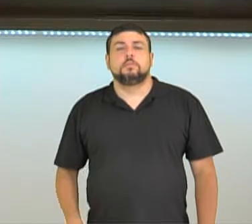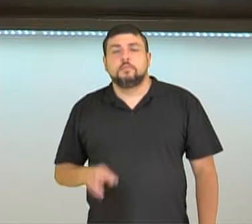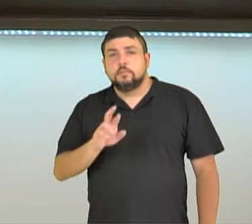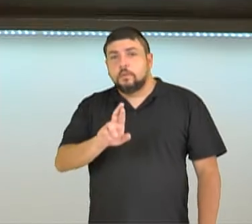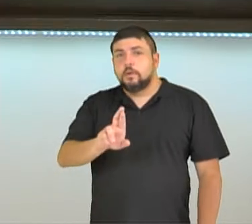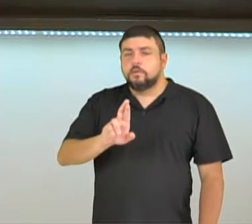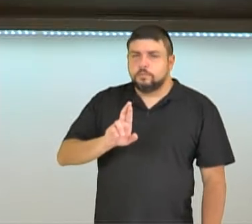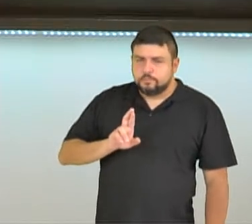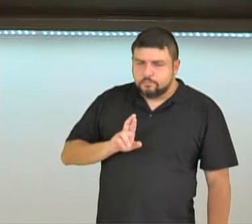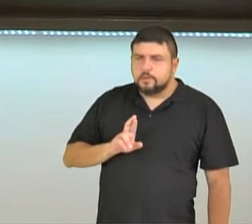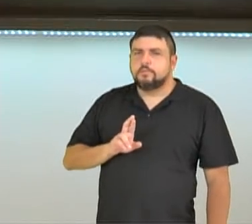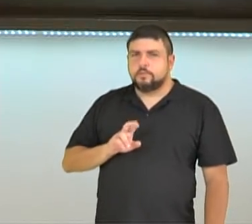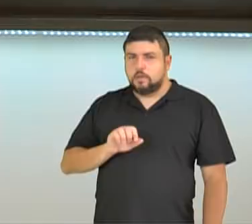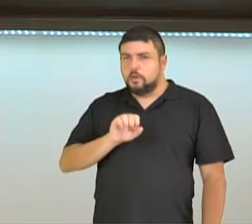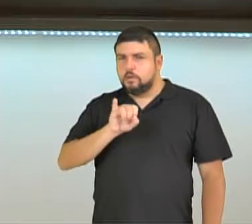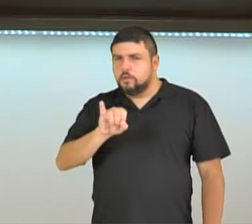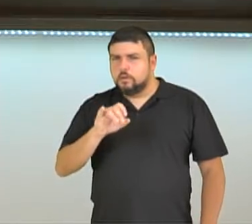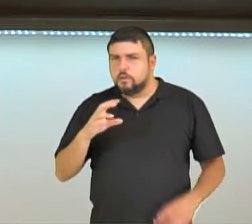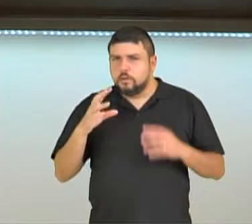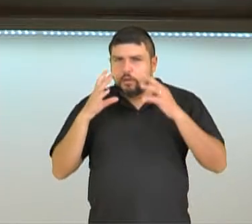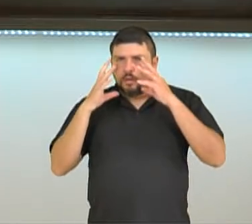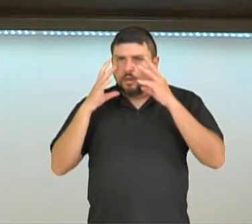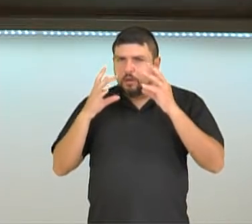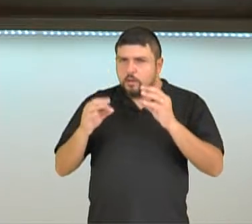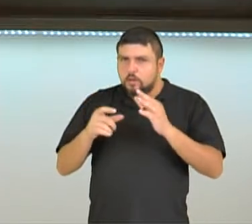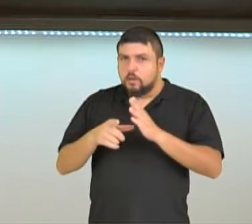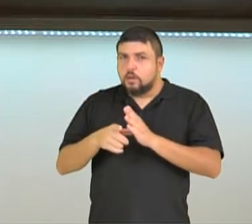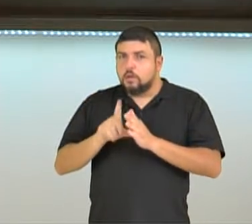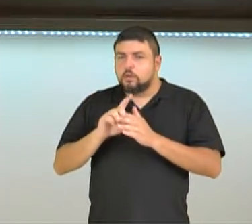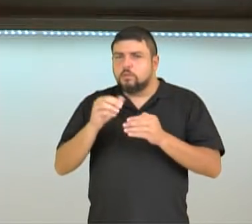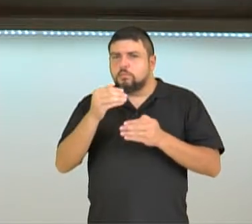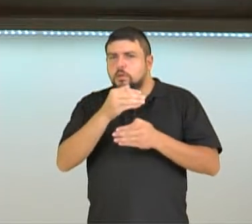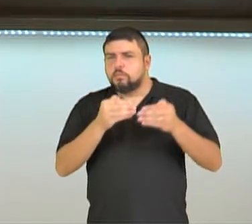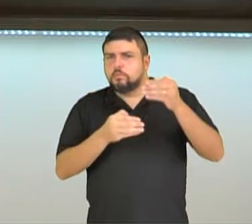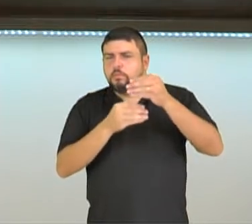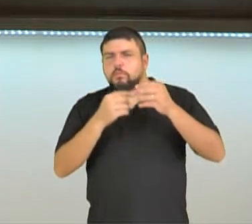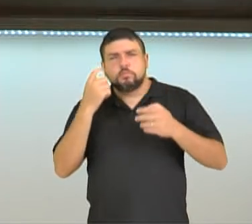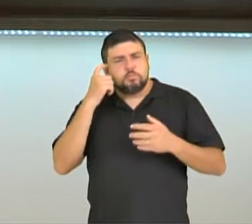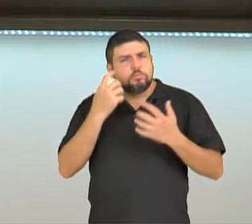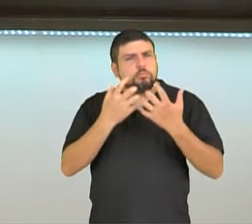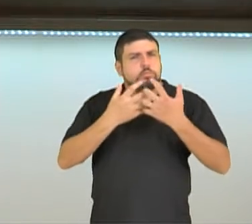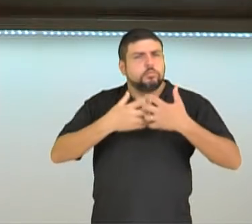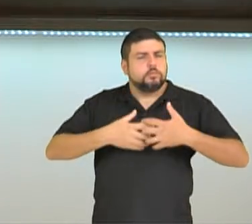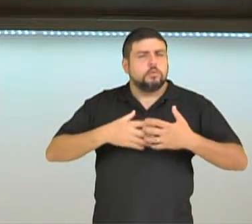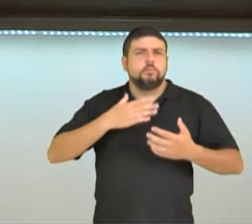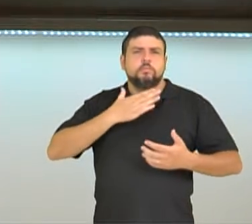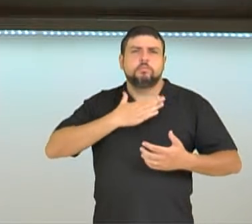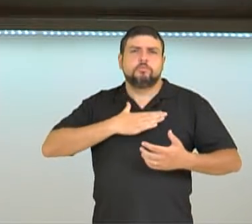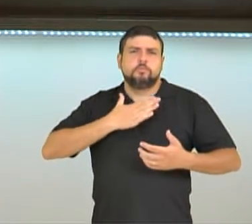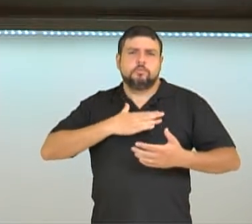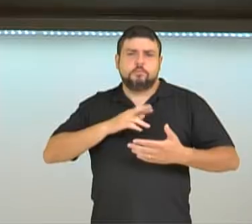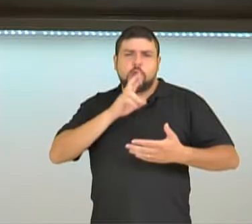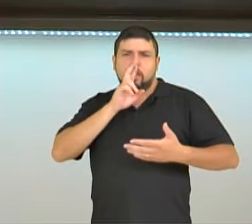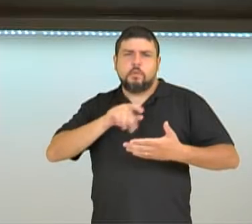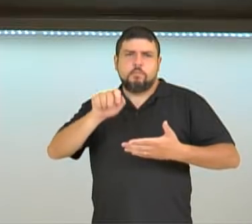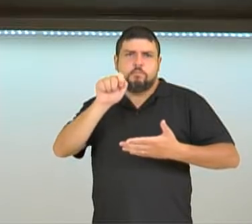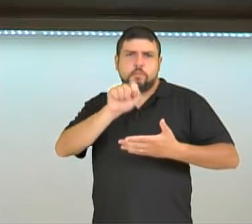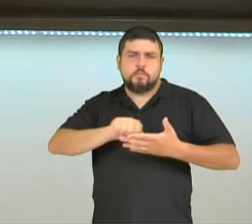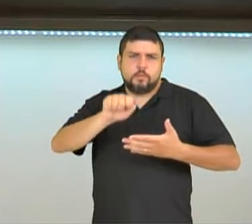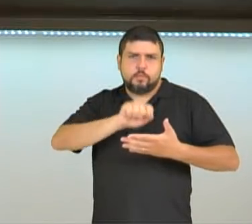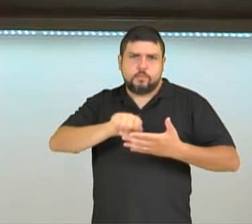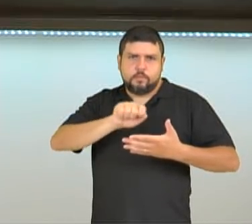Respondeu? Se você prestou atenção ali na tela anterior, na reflexão que fizemos juntos, ficou tranquilo trazer para o papel